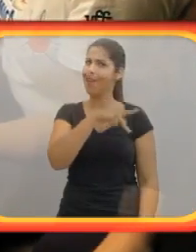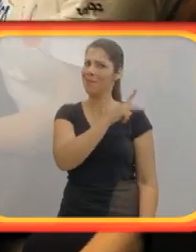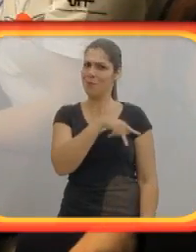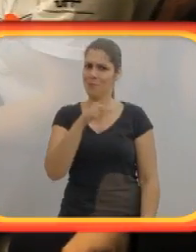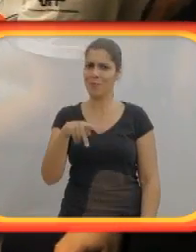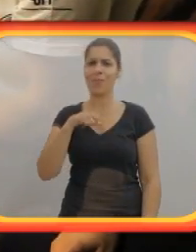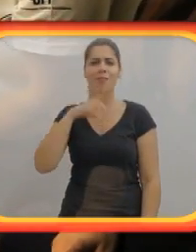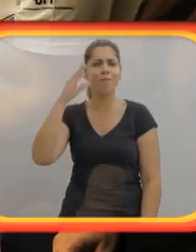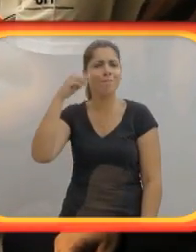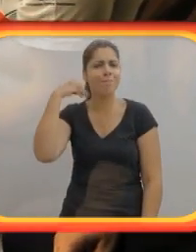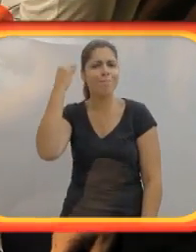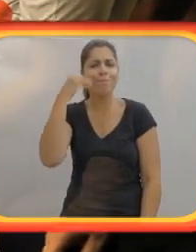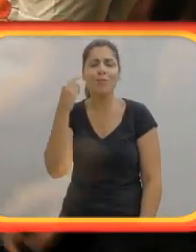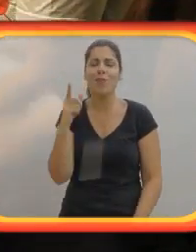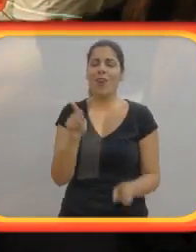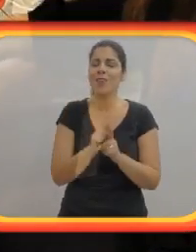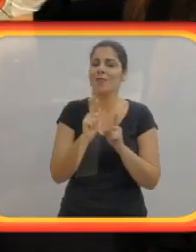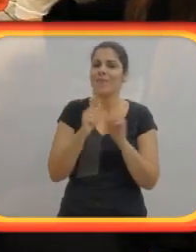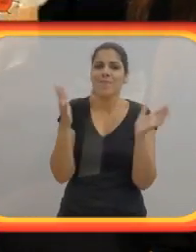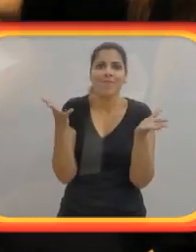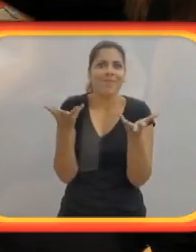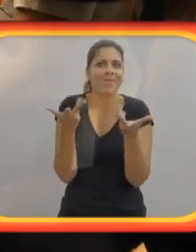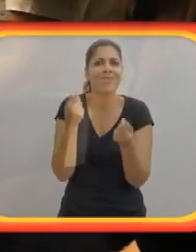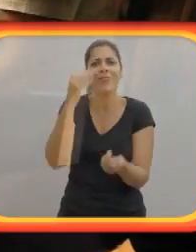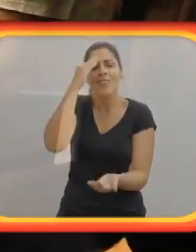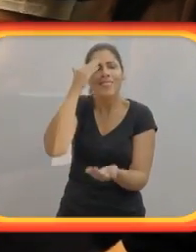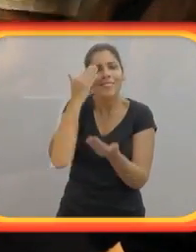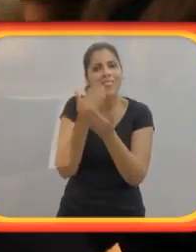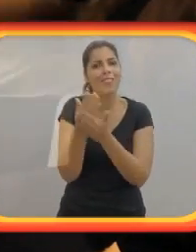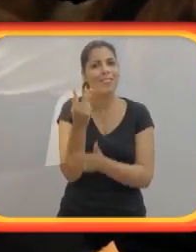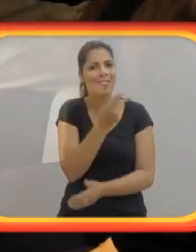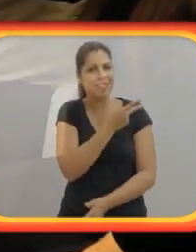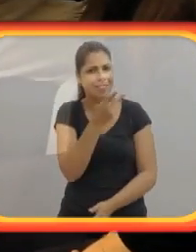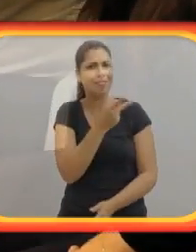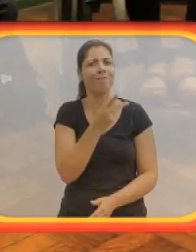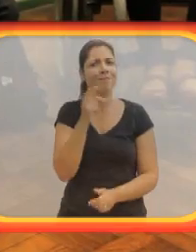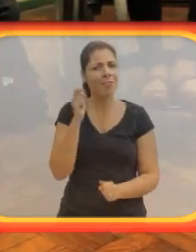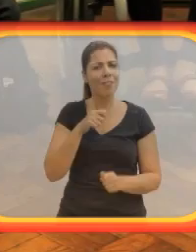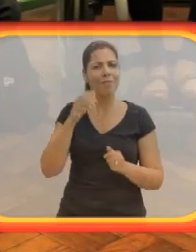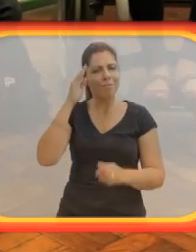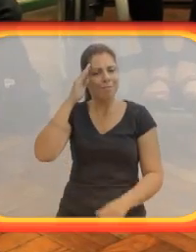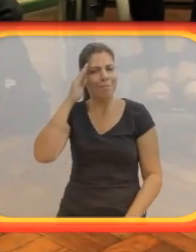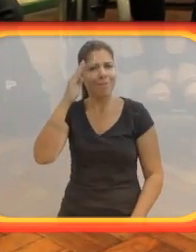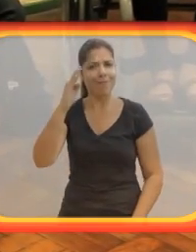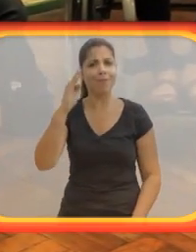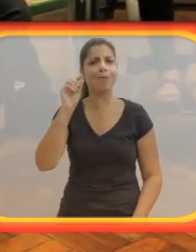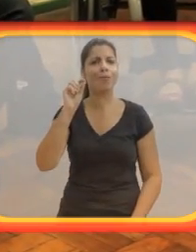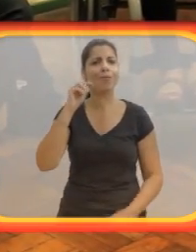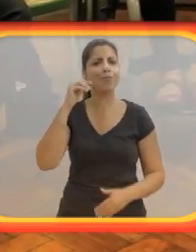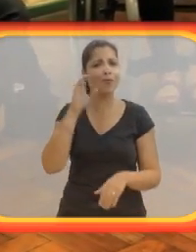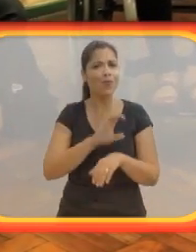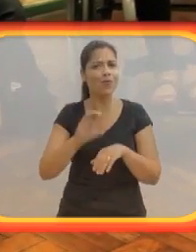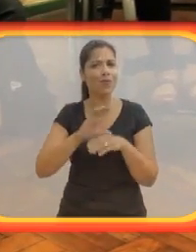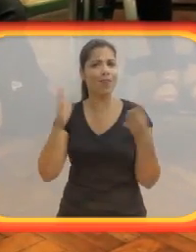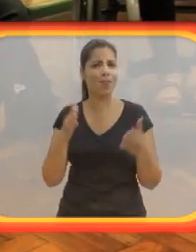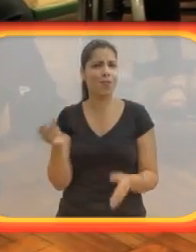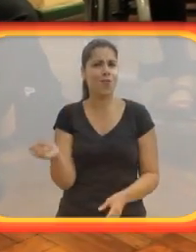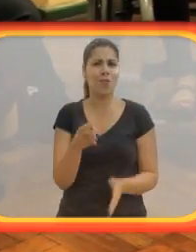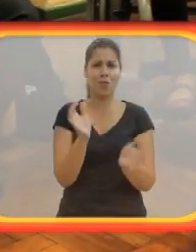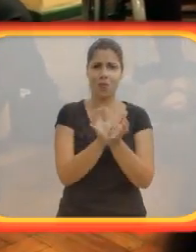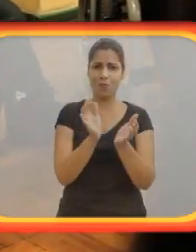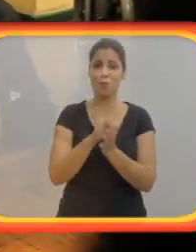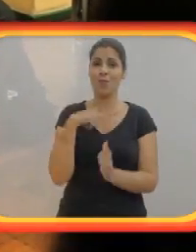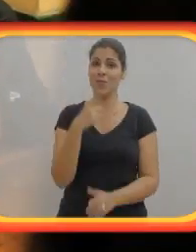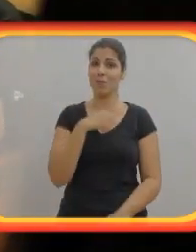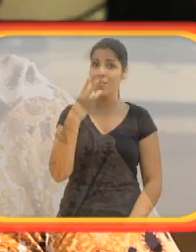são professoras. Tem sido uma experiência gratificante, acredito que para elas, mas principalmente para o curso. E agora, na nova